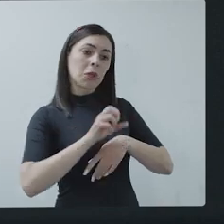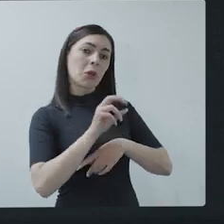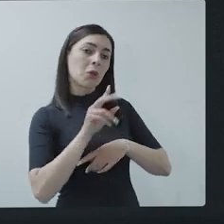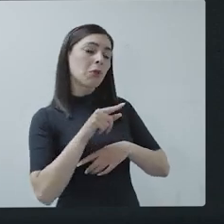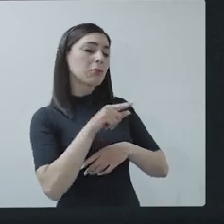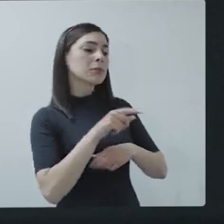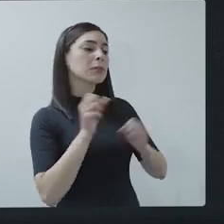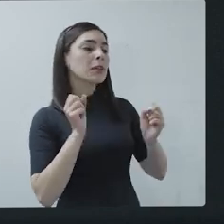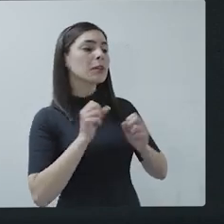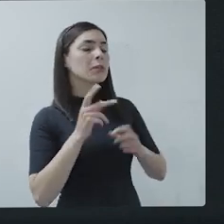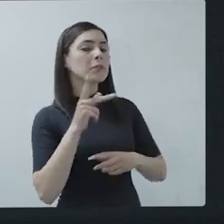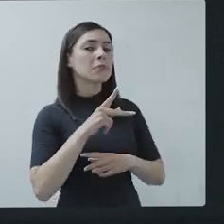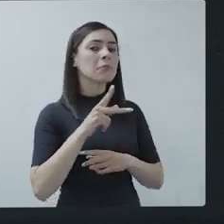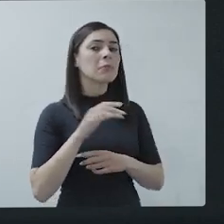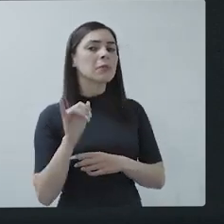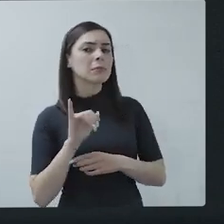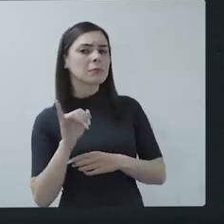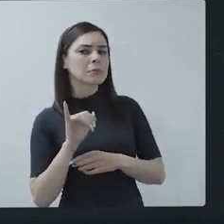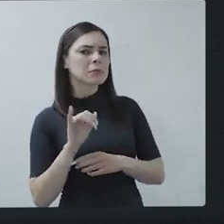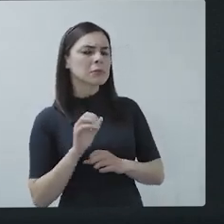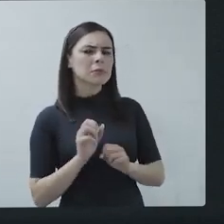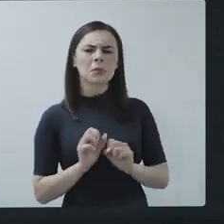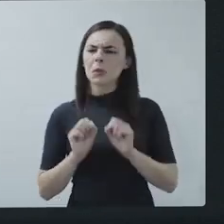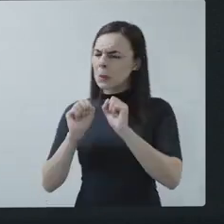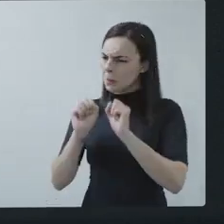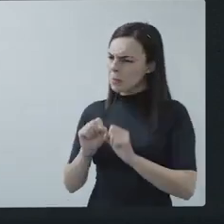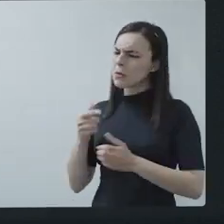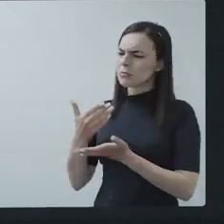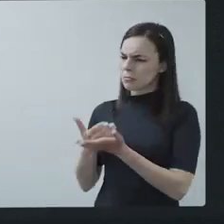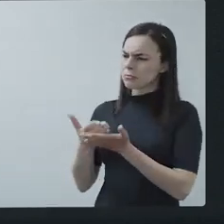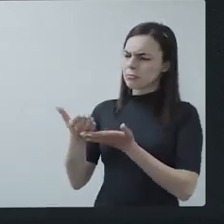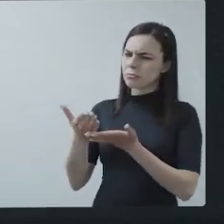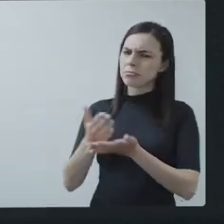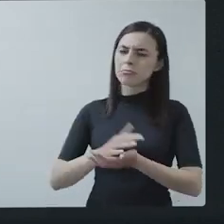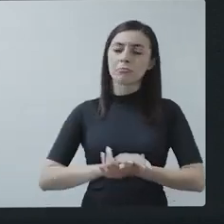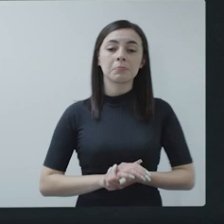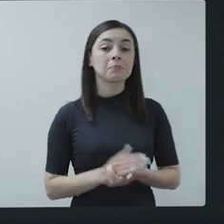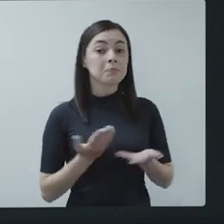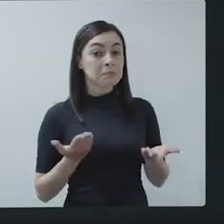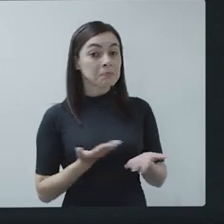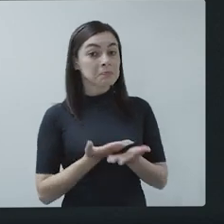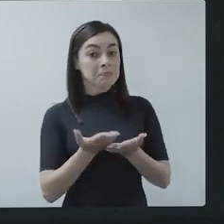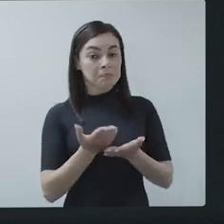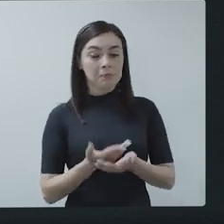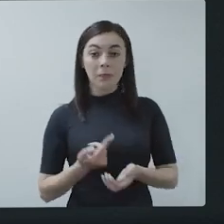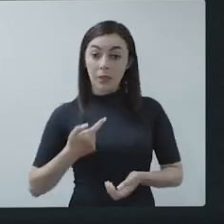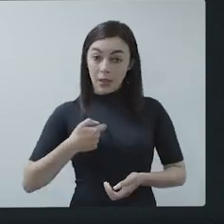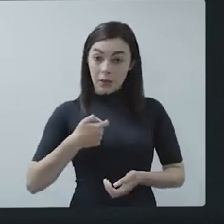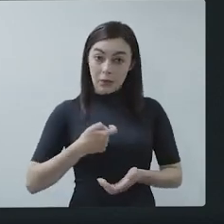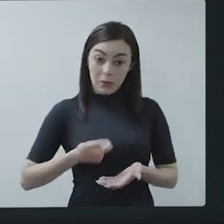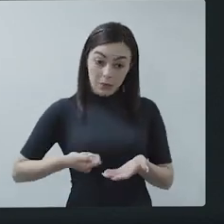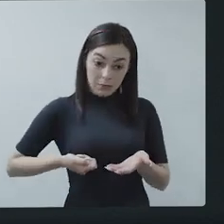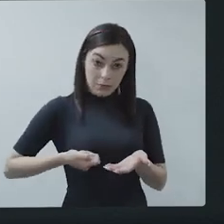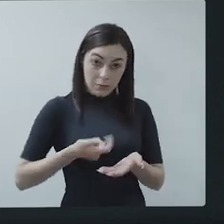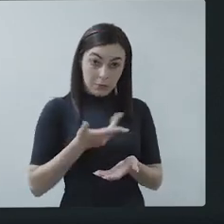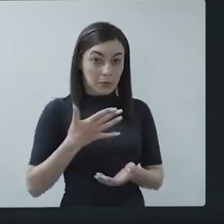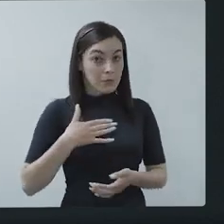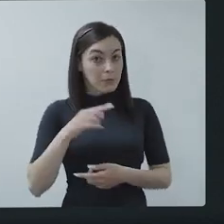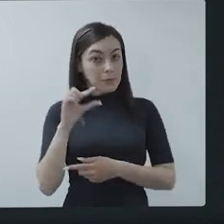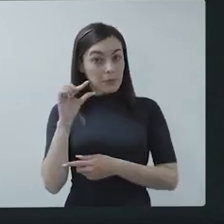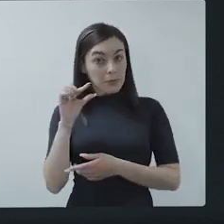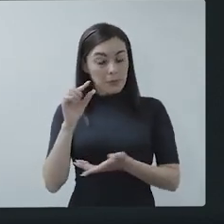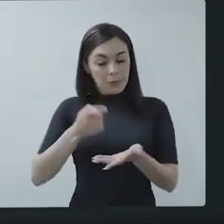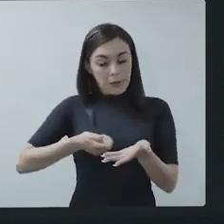quer tirar para o ímpar? Não, pode ser. Pode Posso, ser pode você. ser? Pode começar. Então vamos lá. Eu vou jogar, então vou pegar a minha